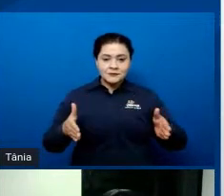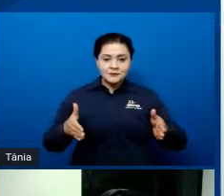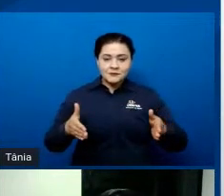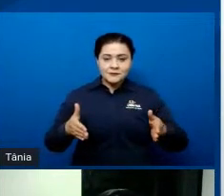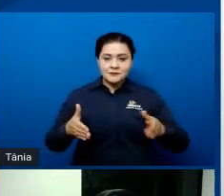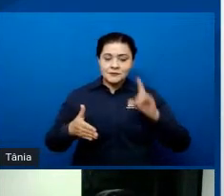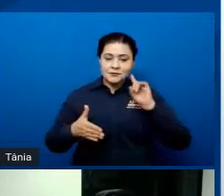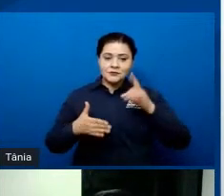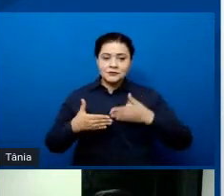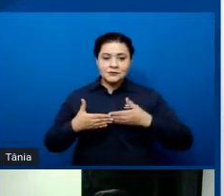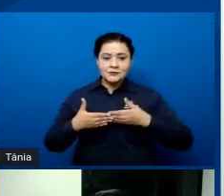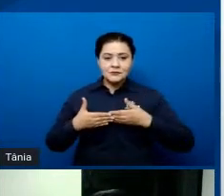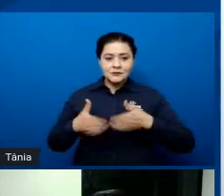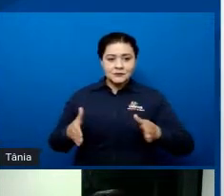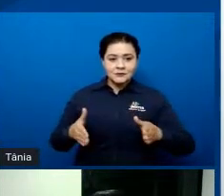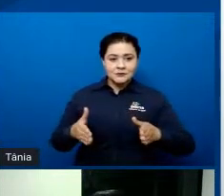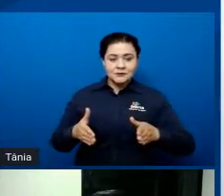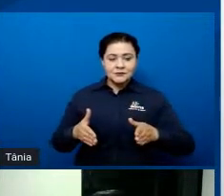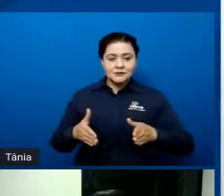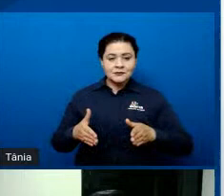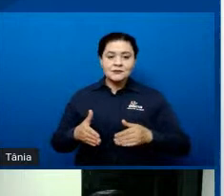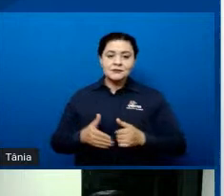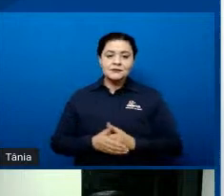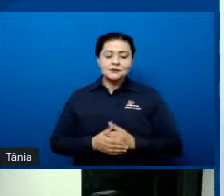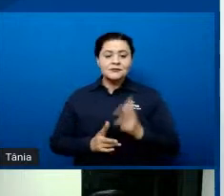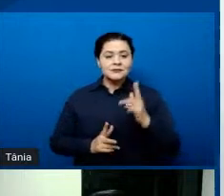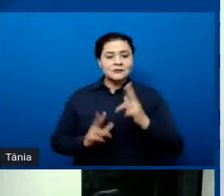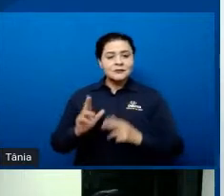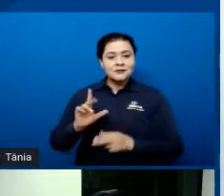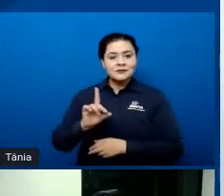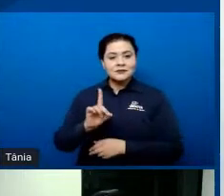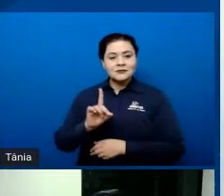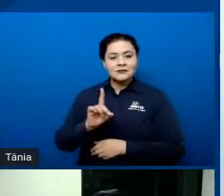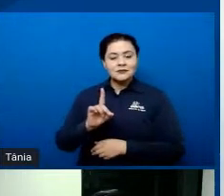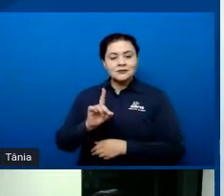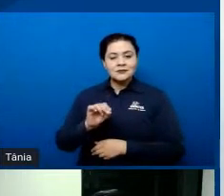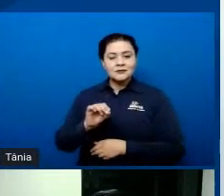da série do Good of Thrones. E aí...